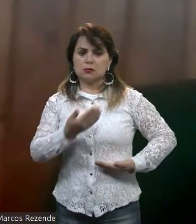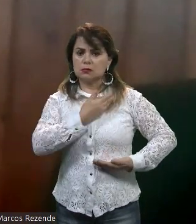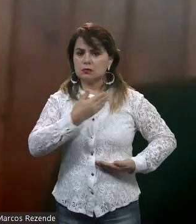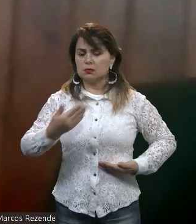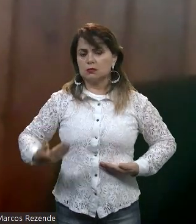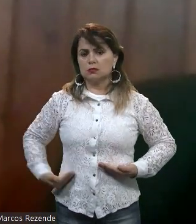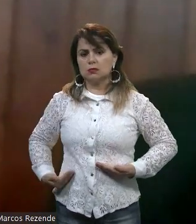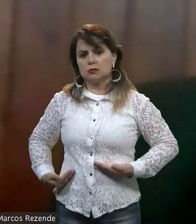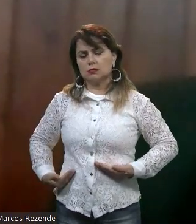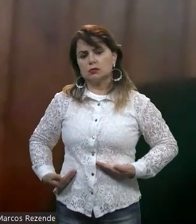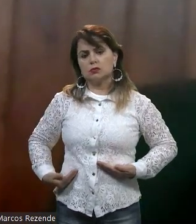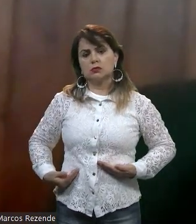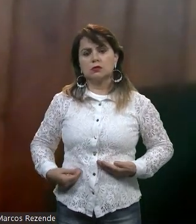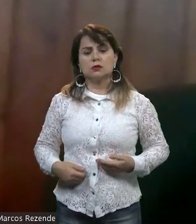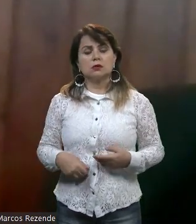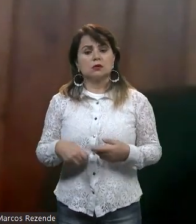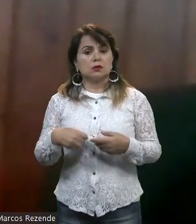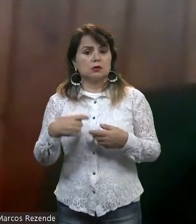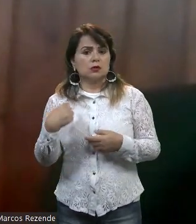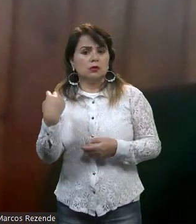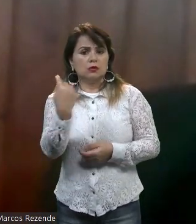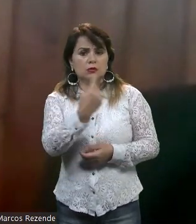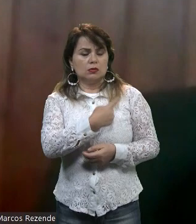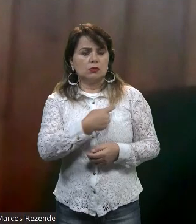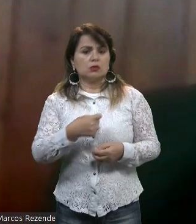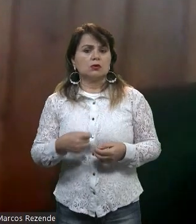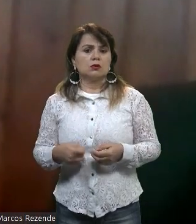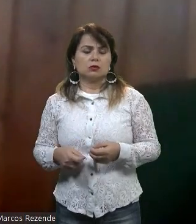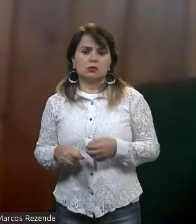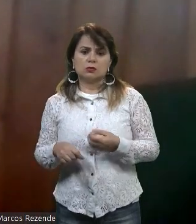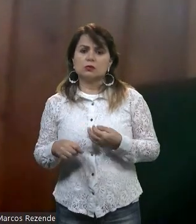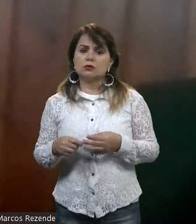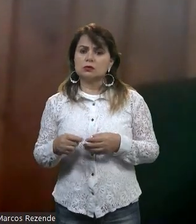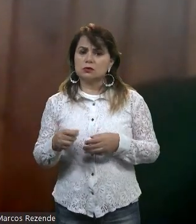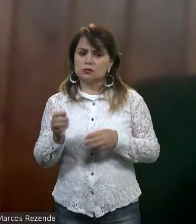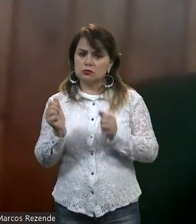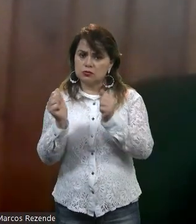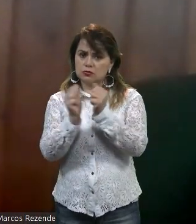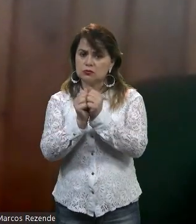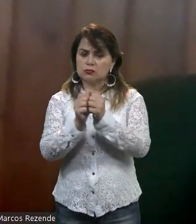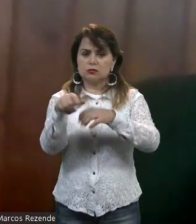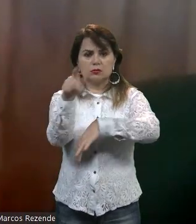numa aventura e que nós possamos ter, por parte da Procuradoria Jurídica,